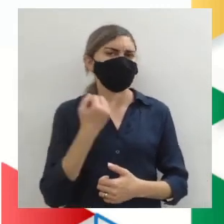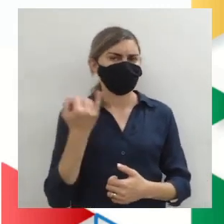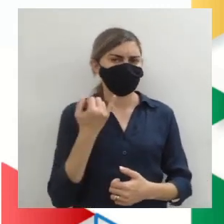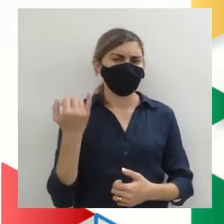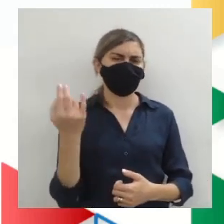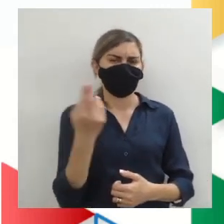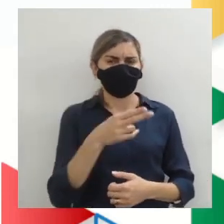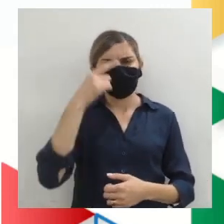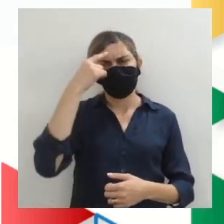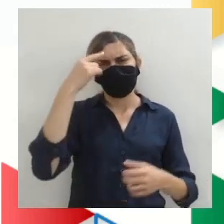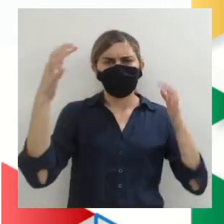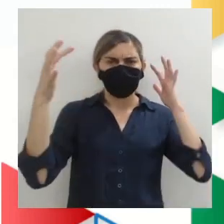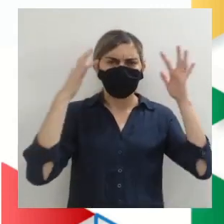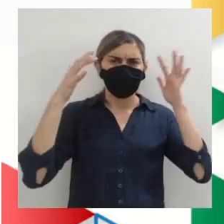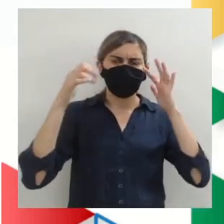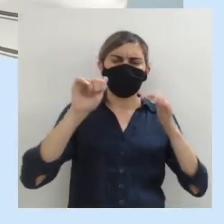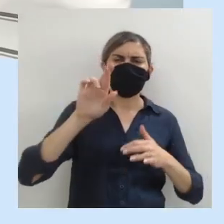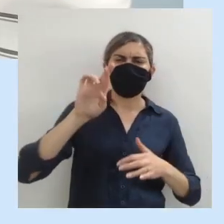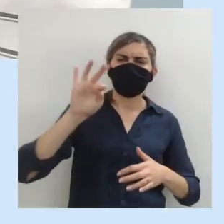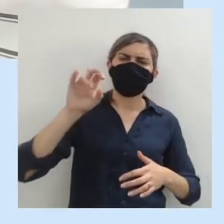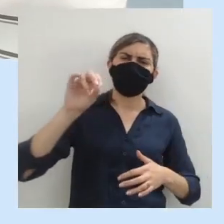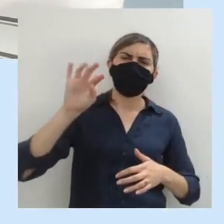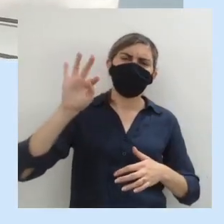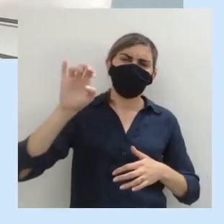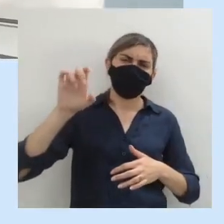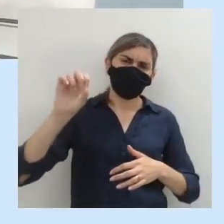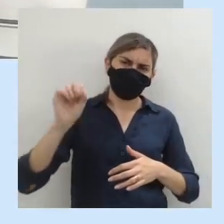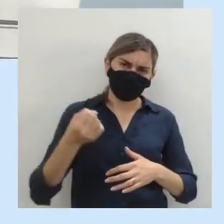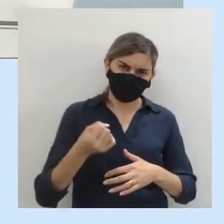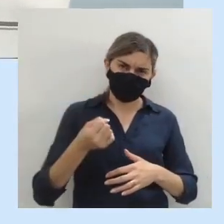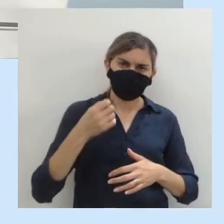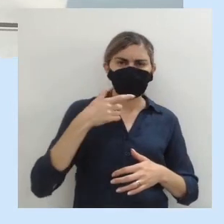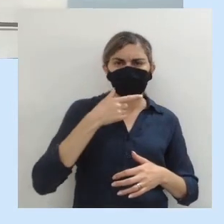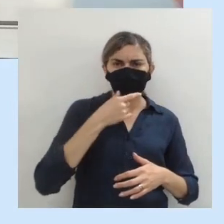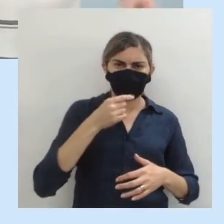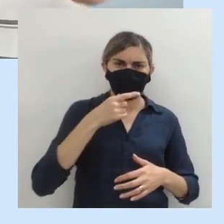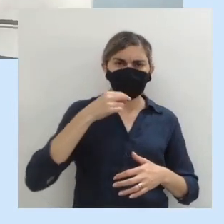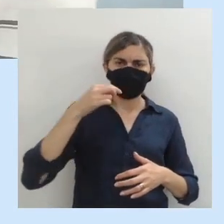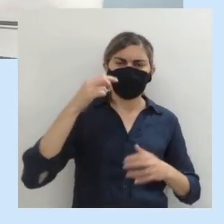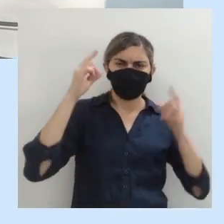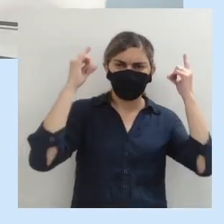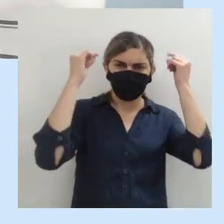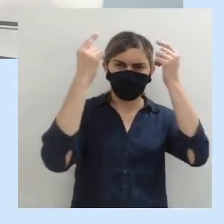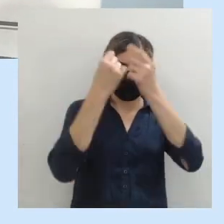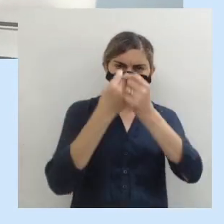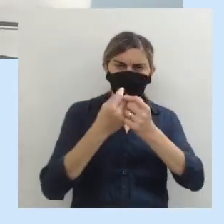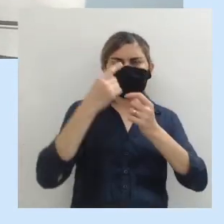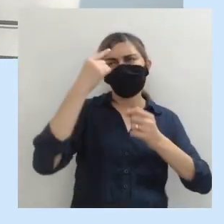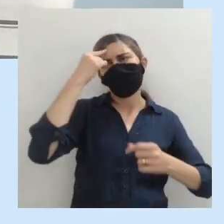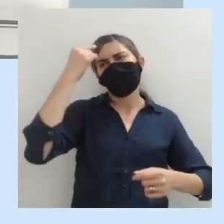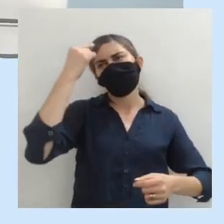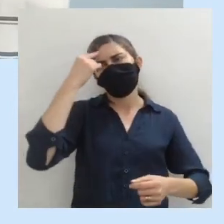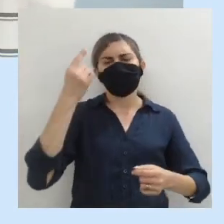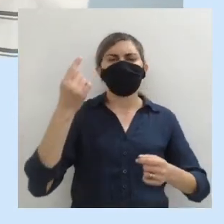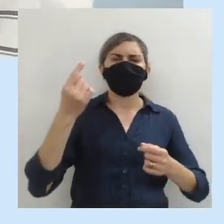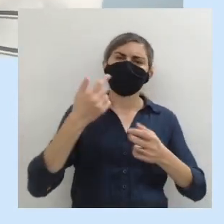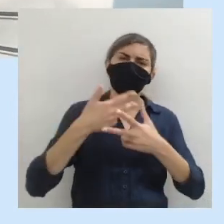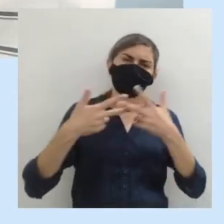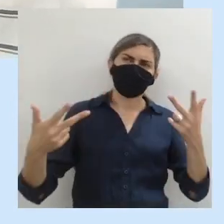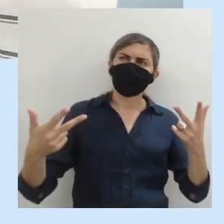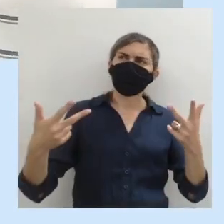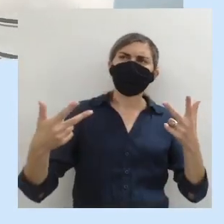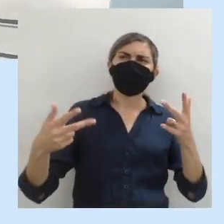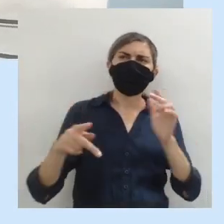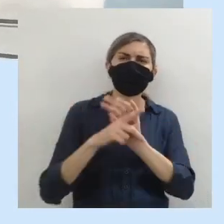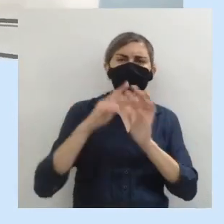do pensamento aristotélico, Aristóteles, o grego, para pensar sobre questões